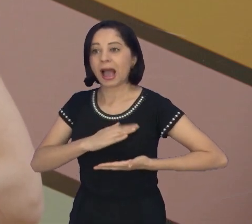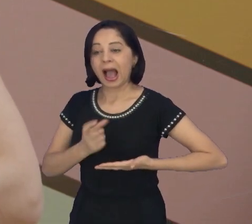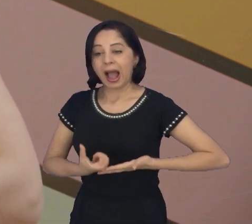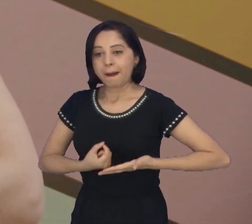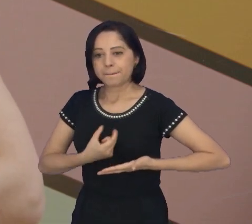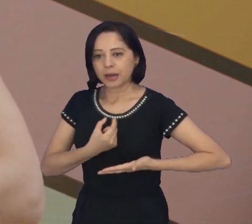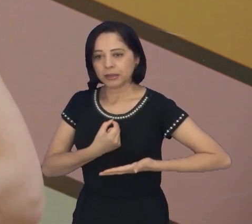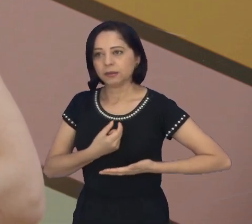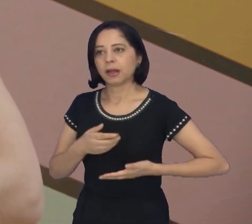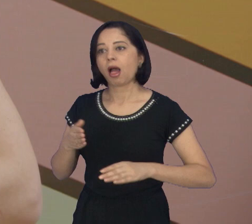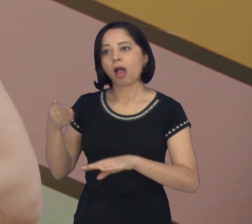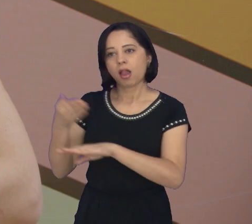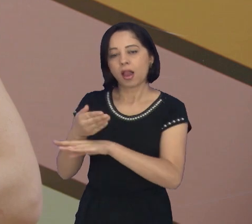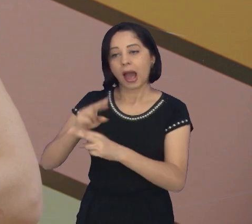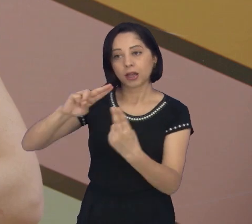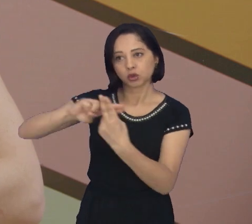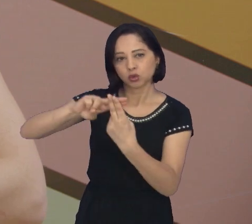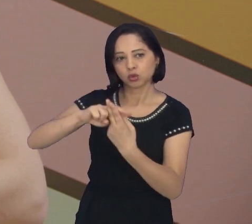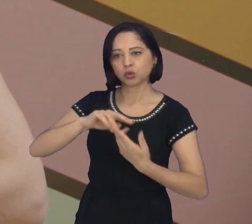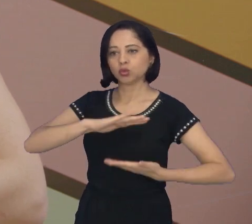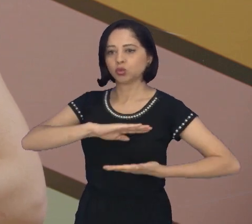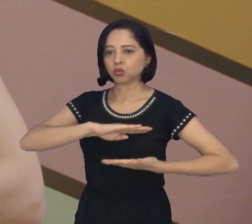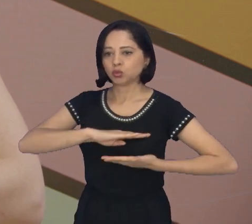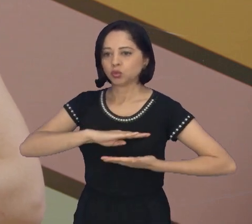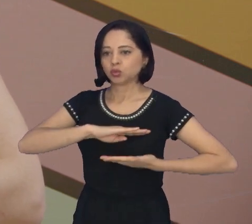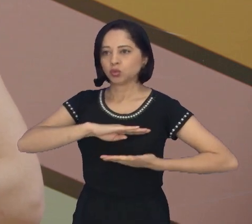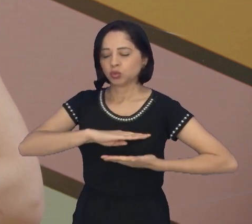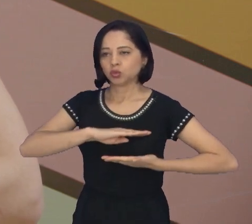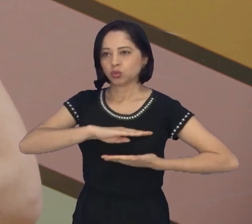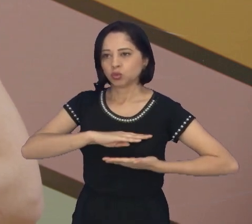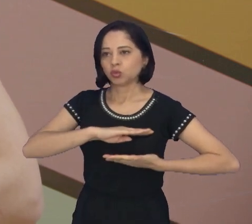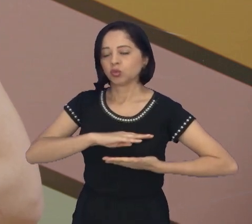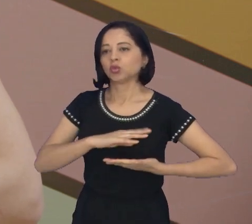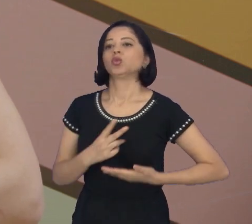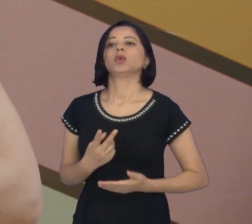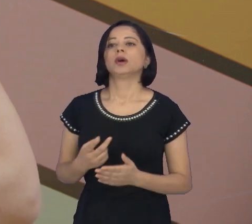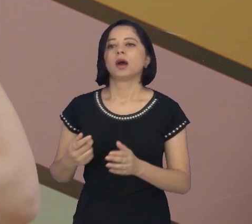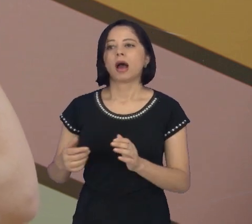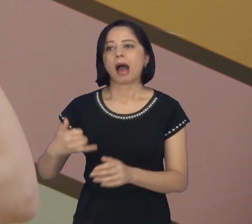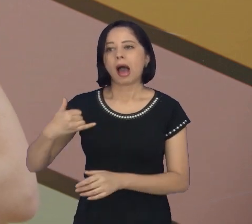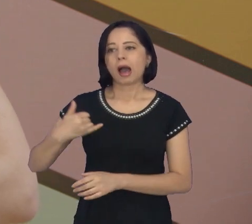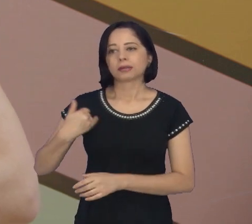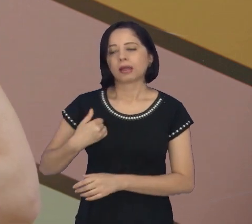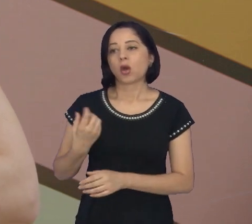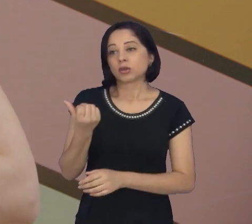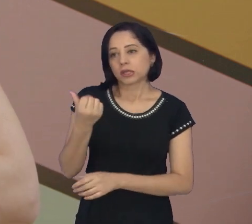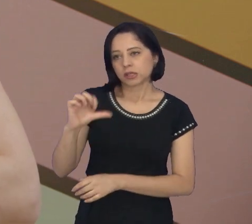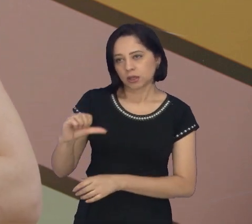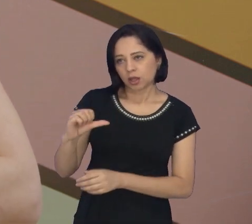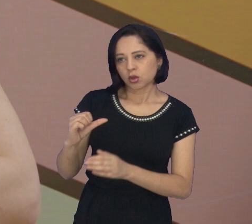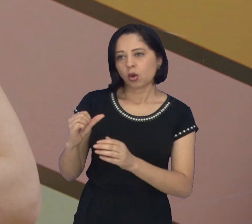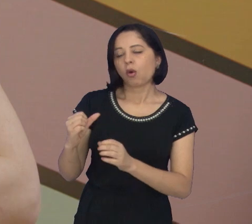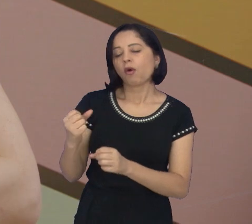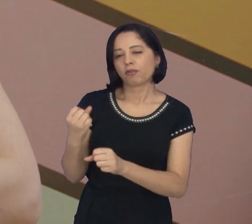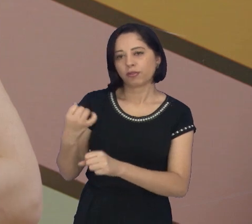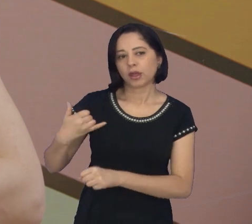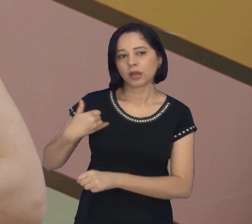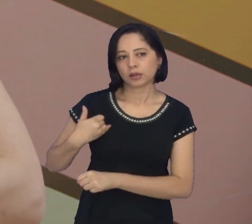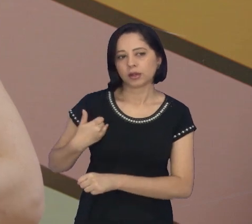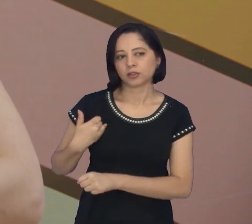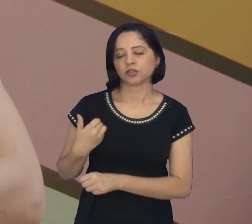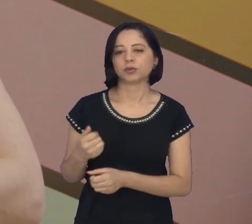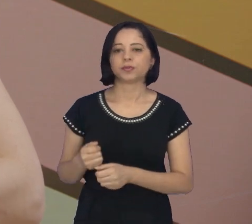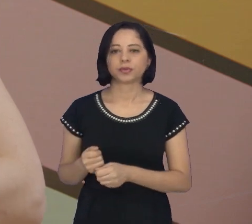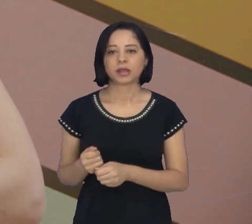com mamografia a partir dos 50 anos a cada 2 anos, até os 69 anos. E já no sistema